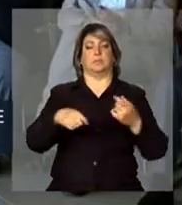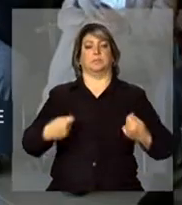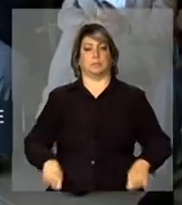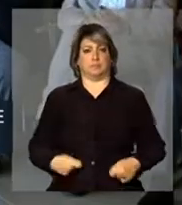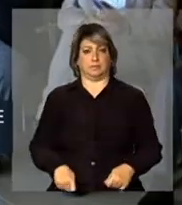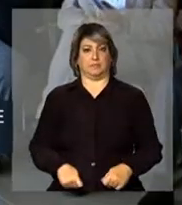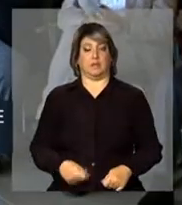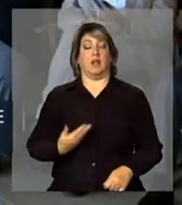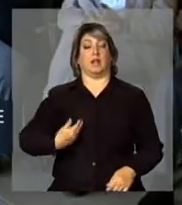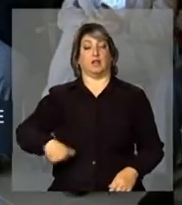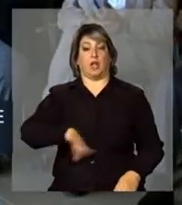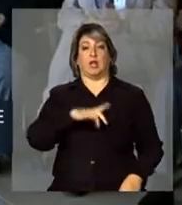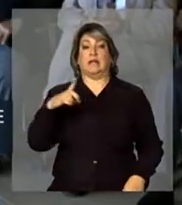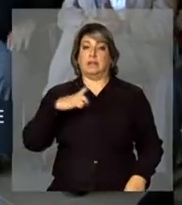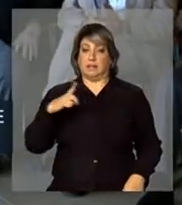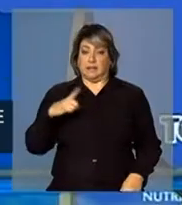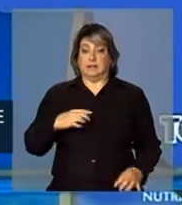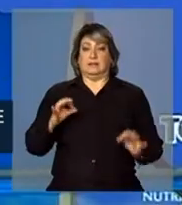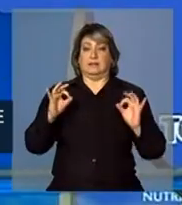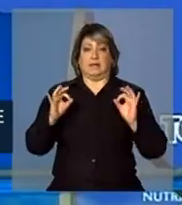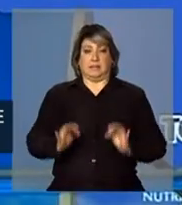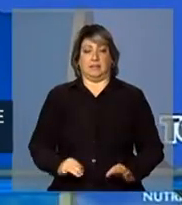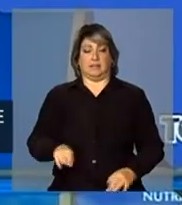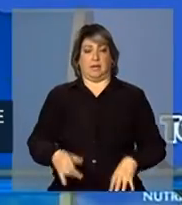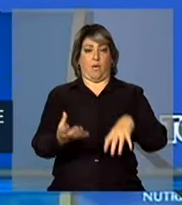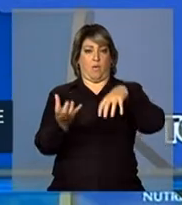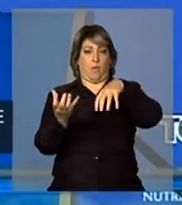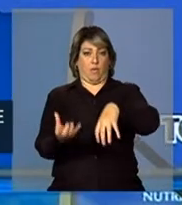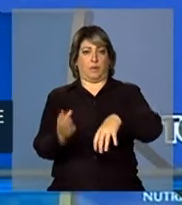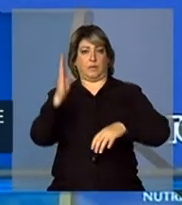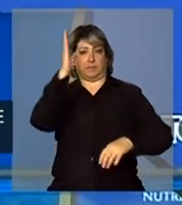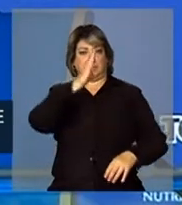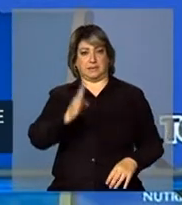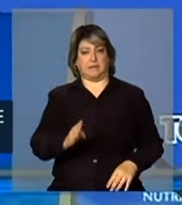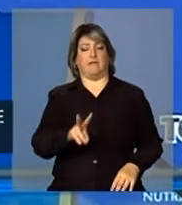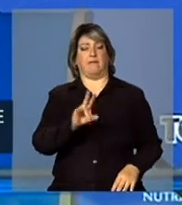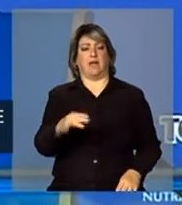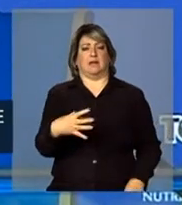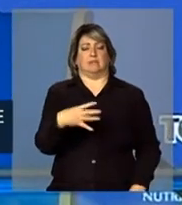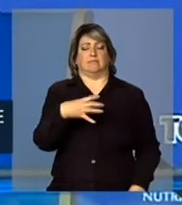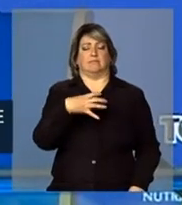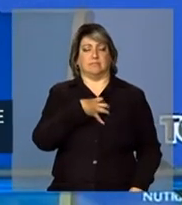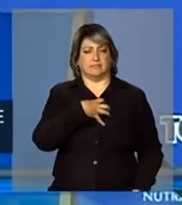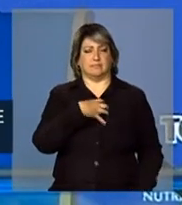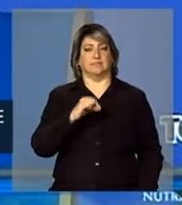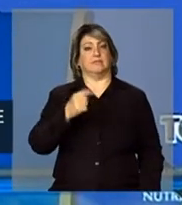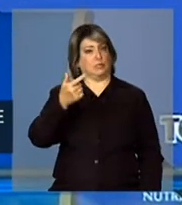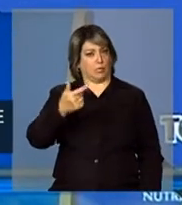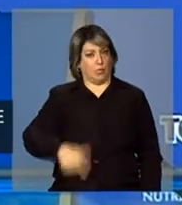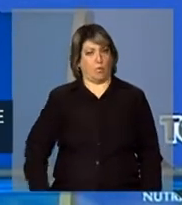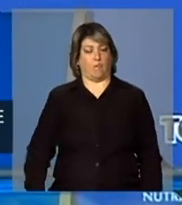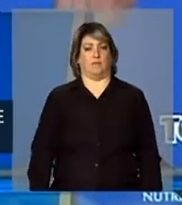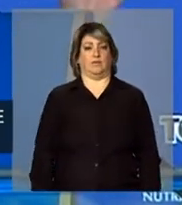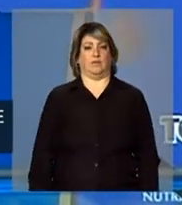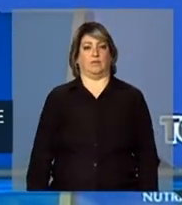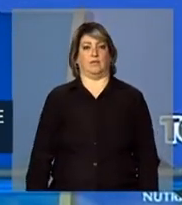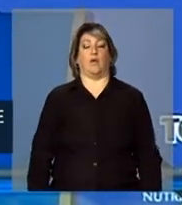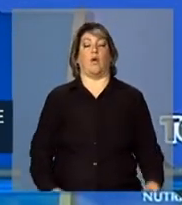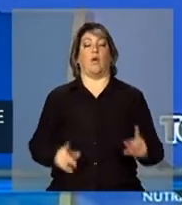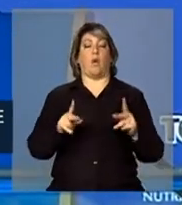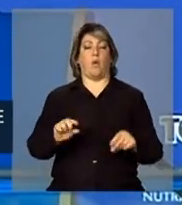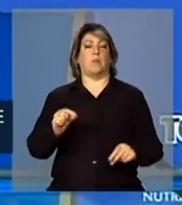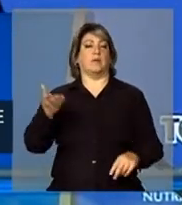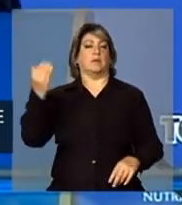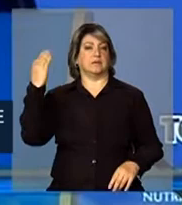certeza que o Congresso brasileiro será sensível, mais uma vez, como vem